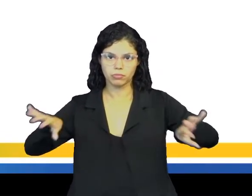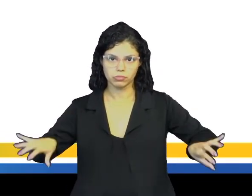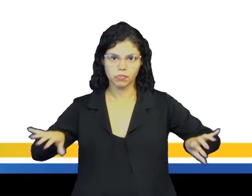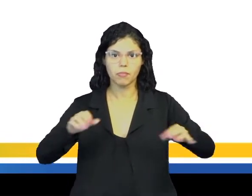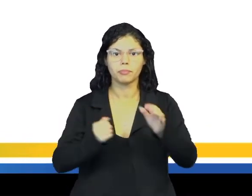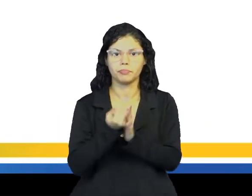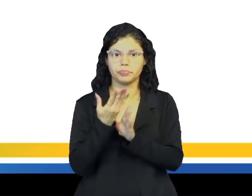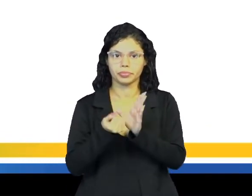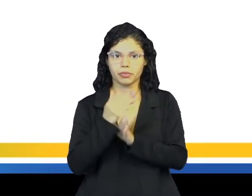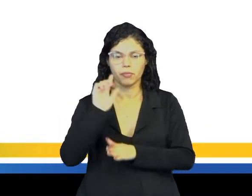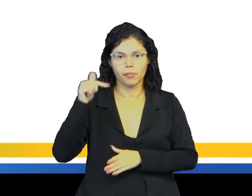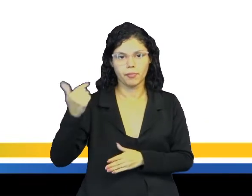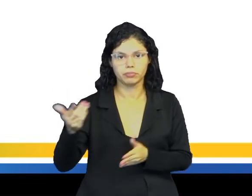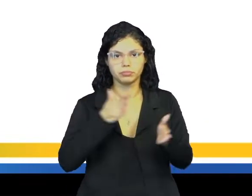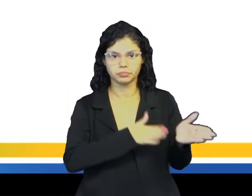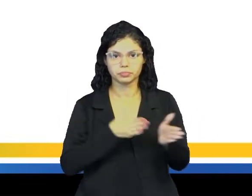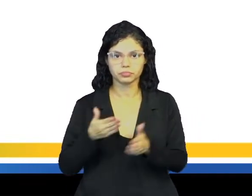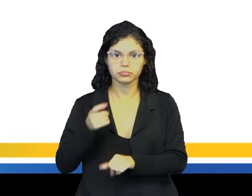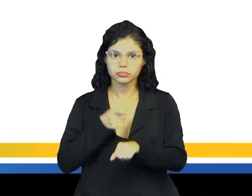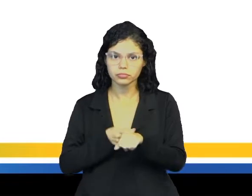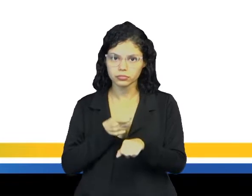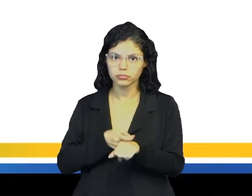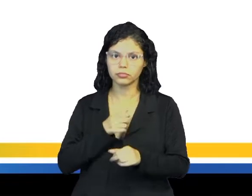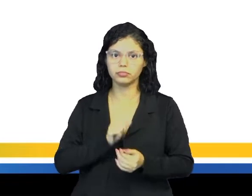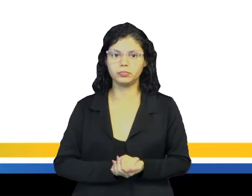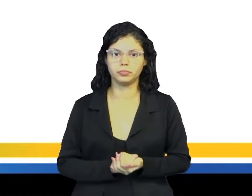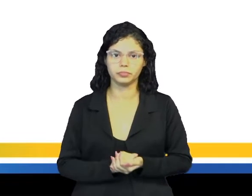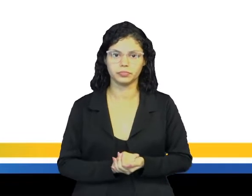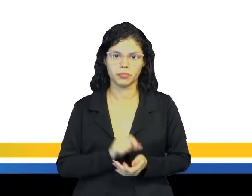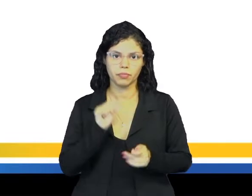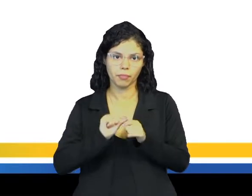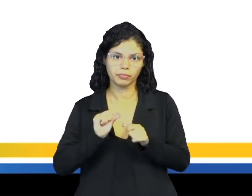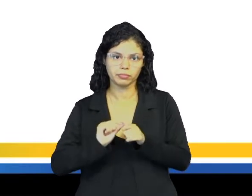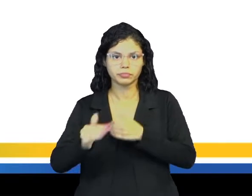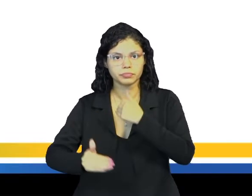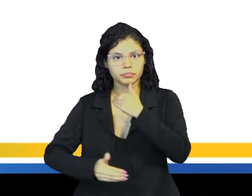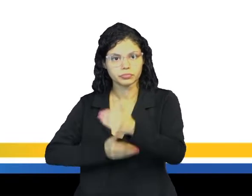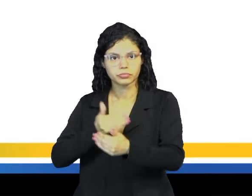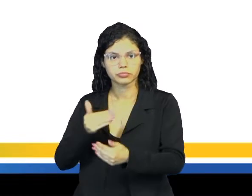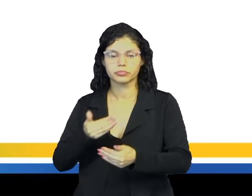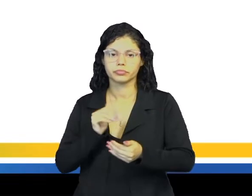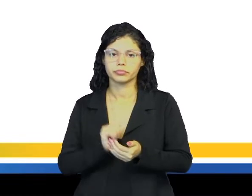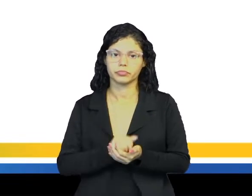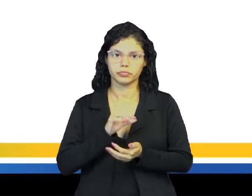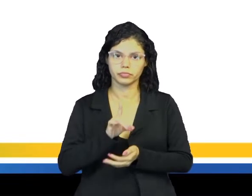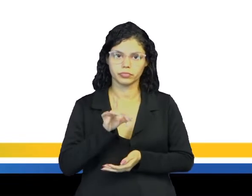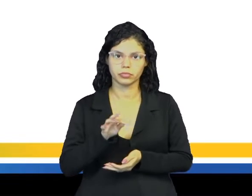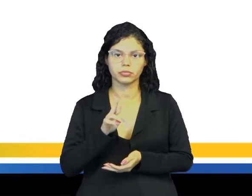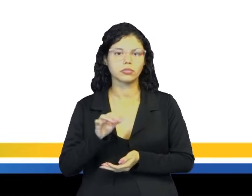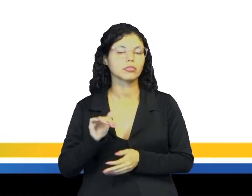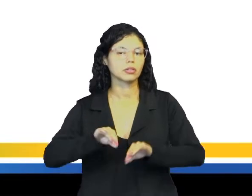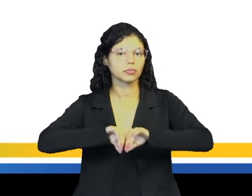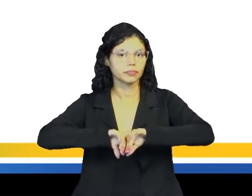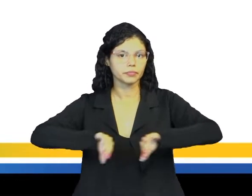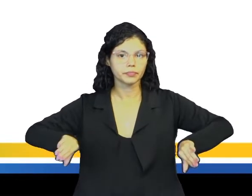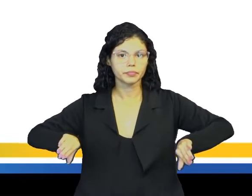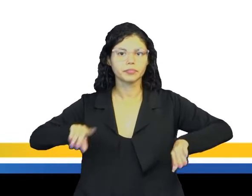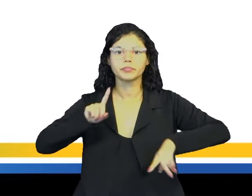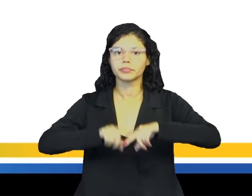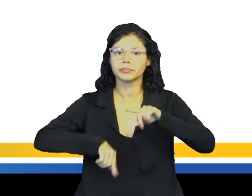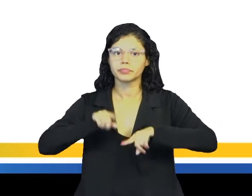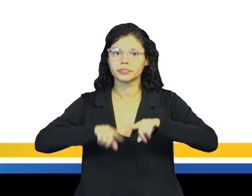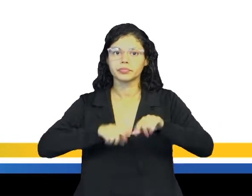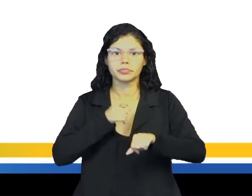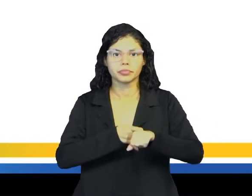desses produtos com outras partes mais sólidas. Depois é feito um processo na 4 de decantação, que é uma separação também de materiais